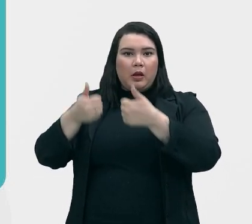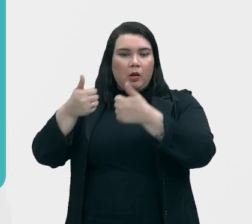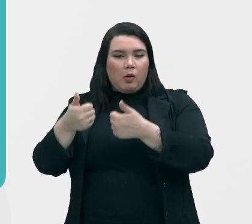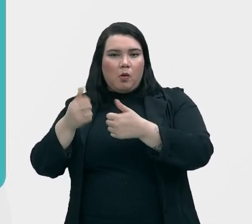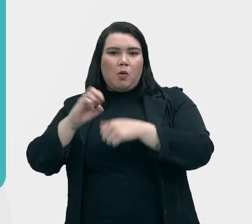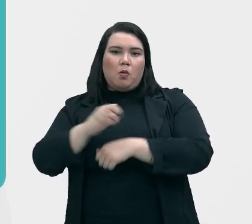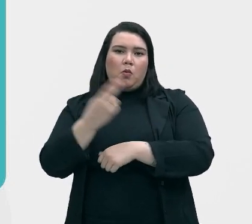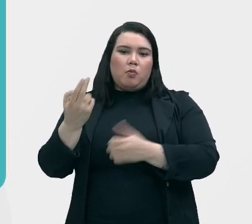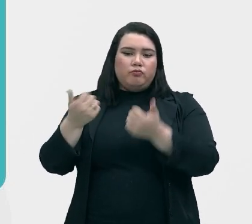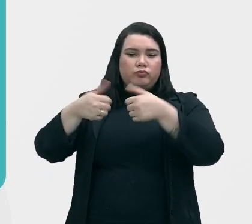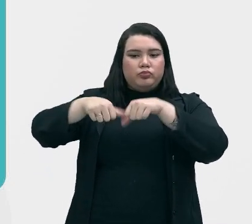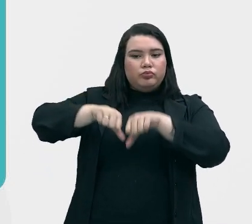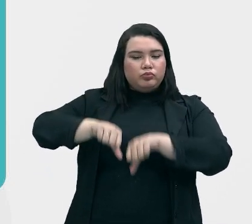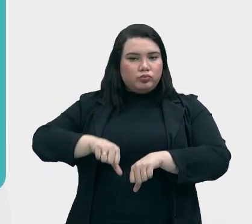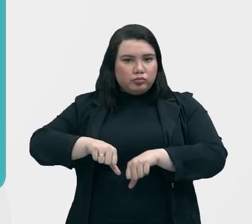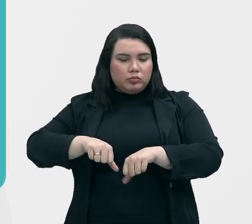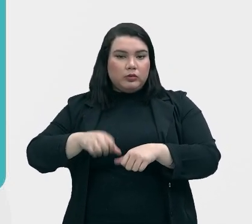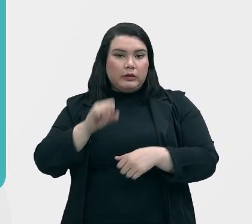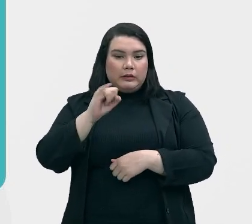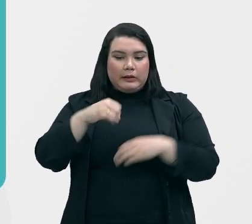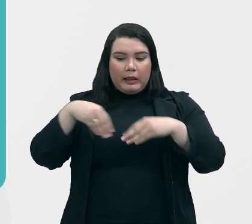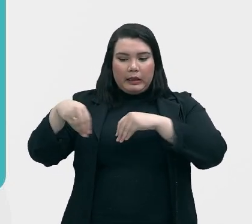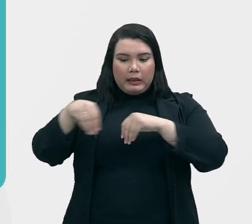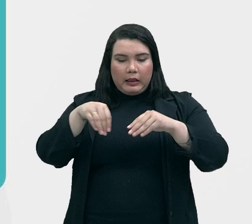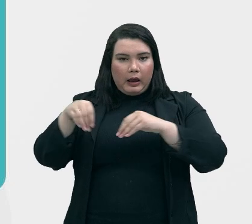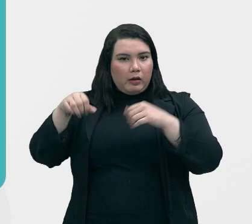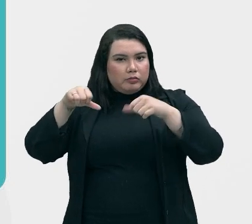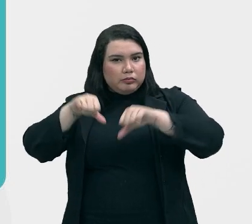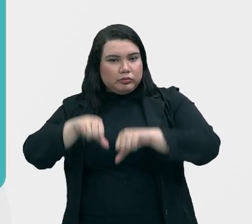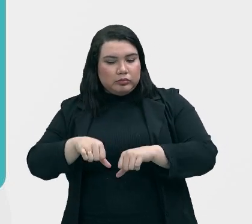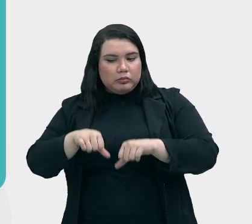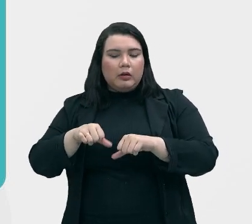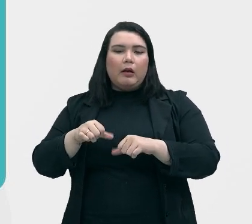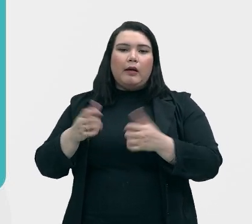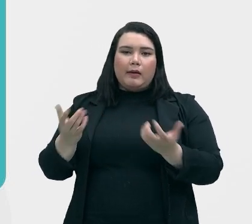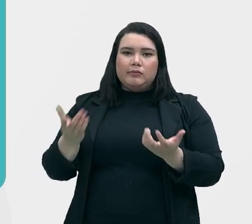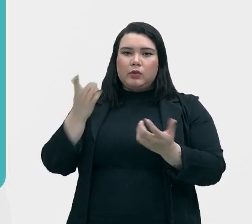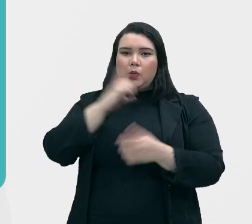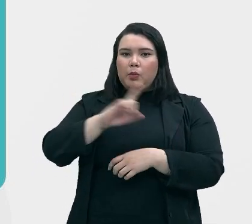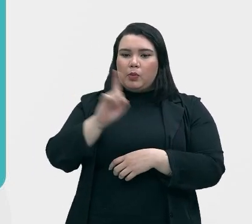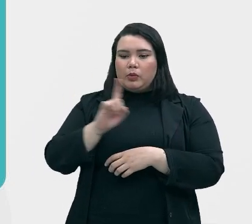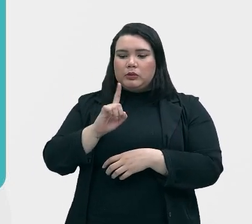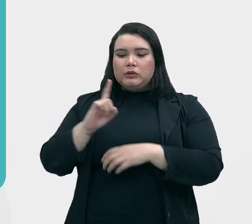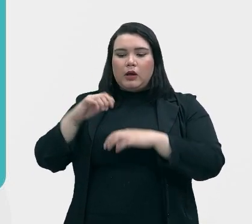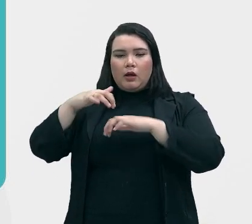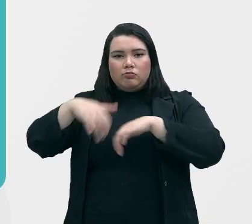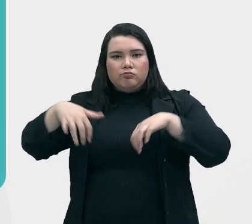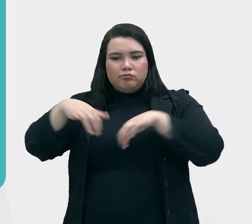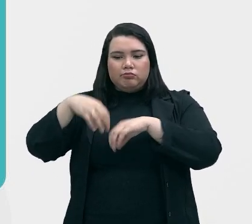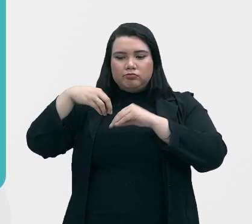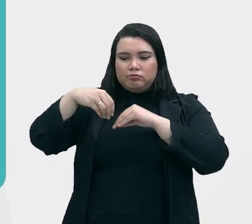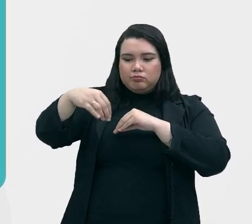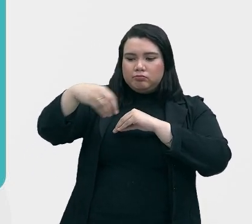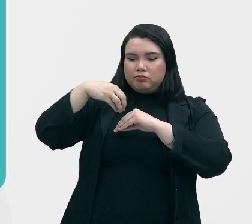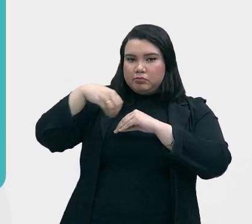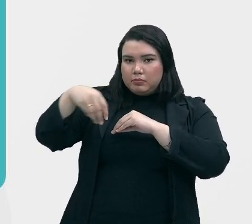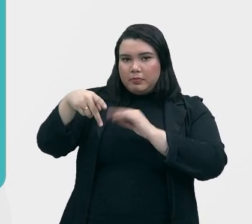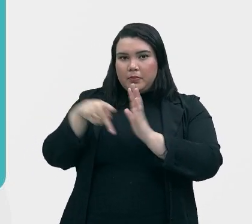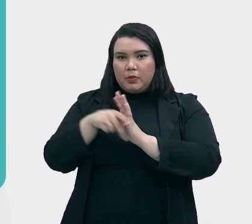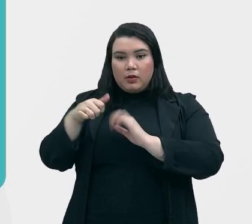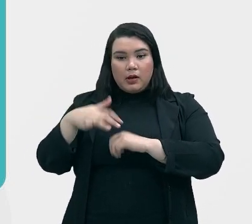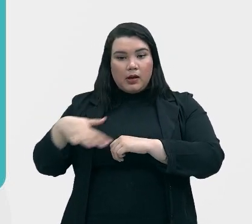gente vai ter um solo que não vai ser tão fértil e vai comprometer o plantio naquele local, certo, né? E